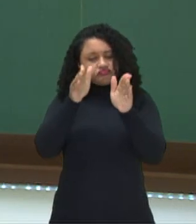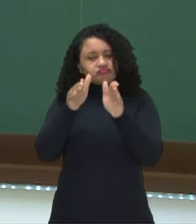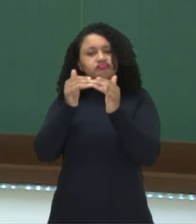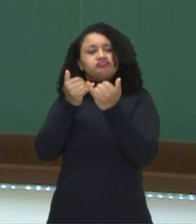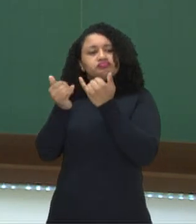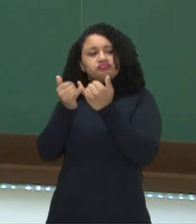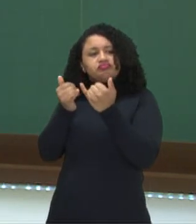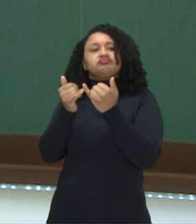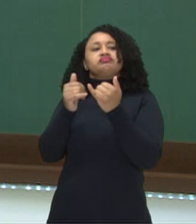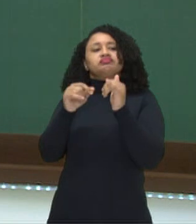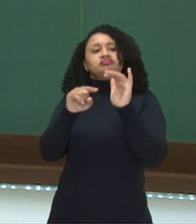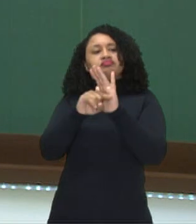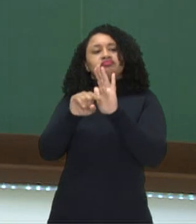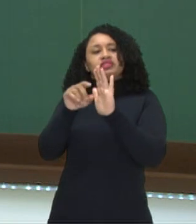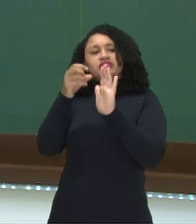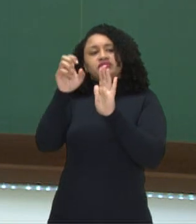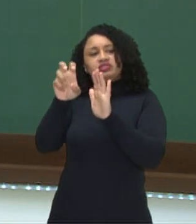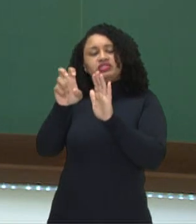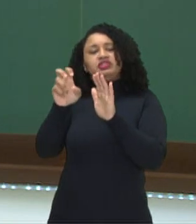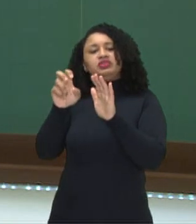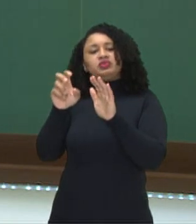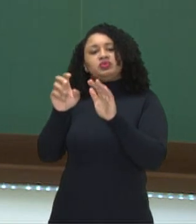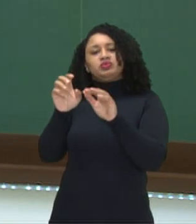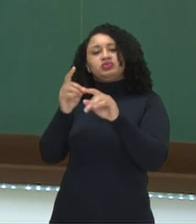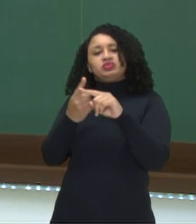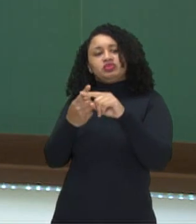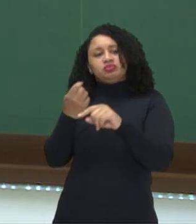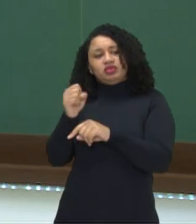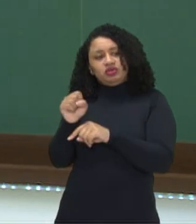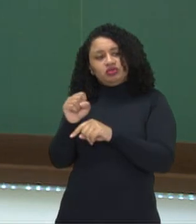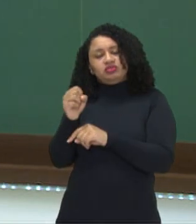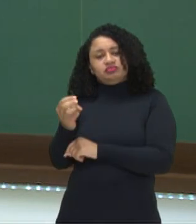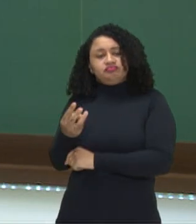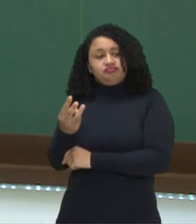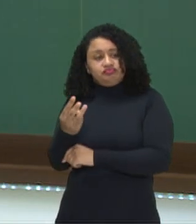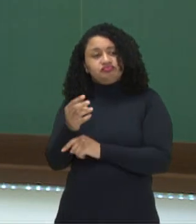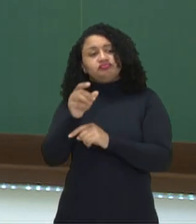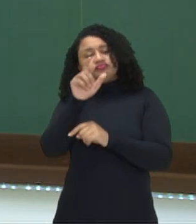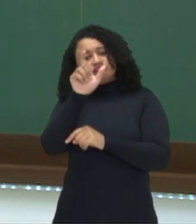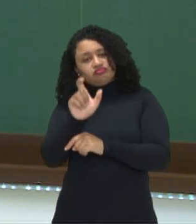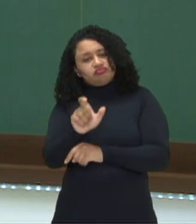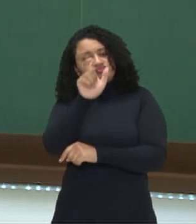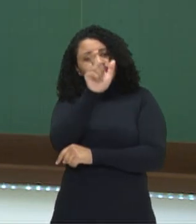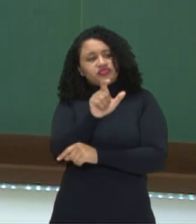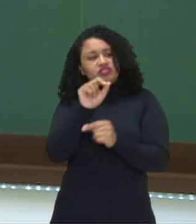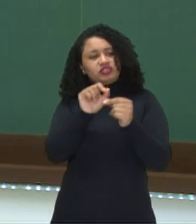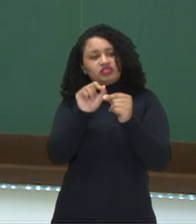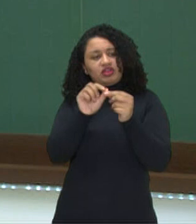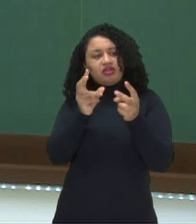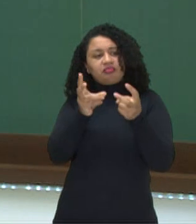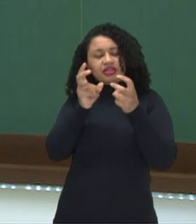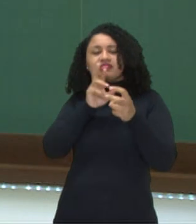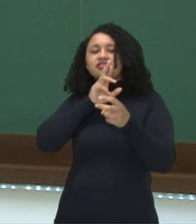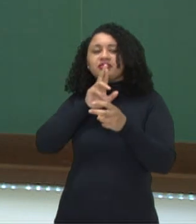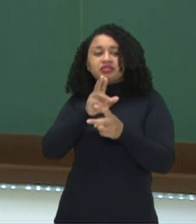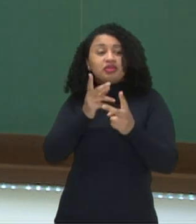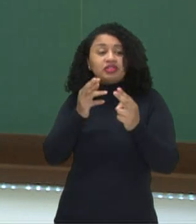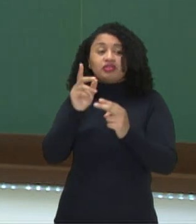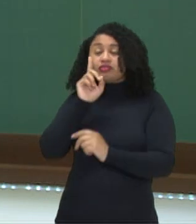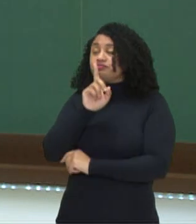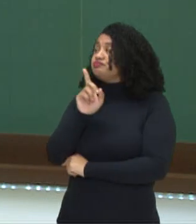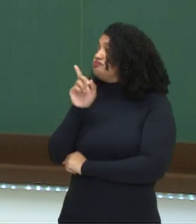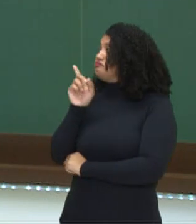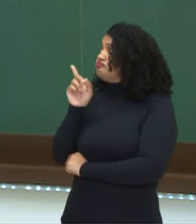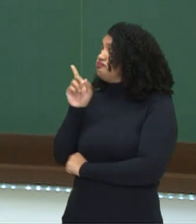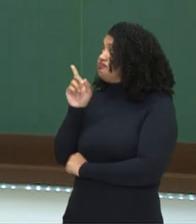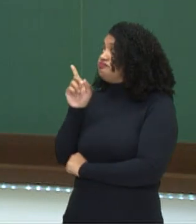menos 5 com mais 8 dá 3, 1 com menos 3, menos 2, e 1 com 2 dá 3, deu a